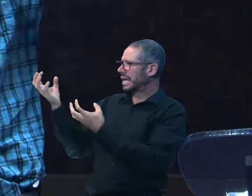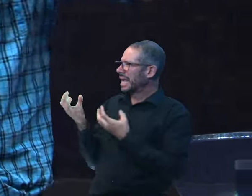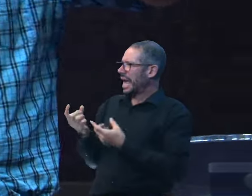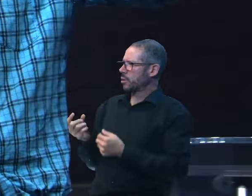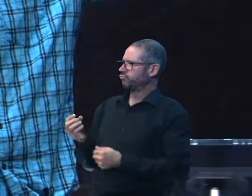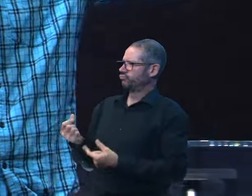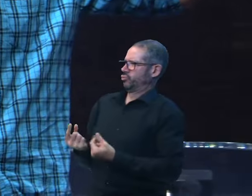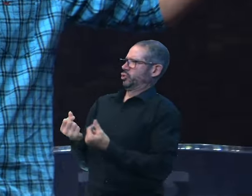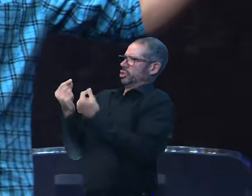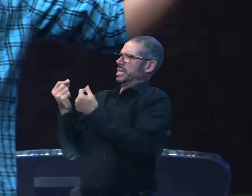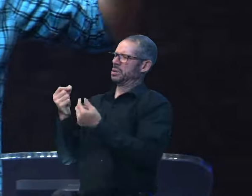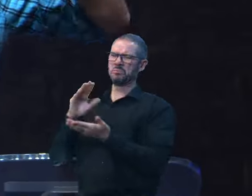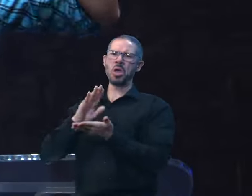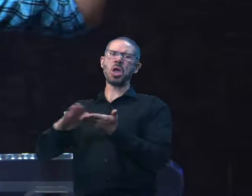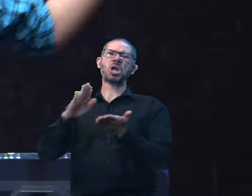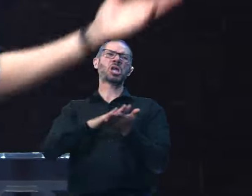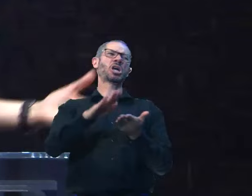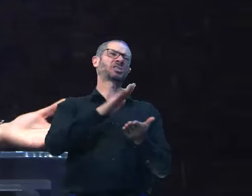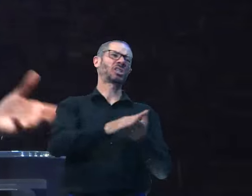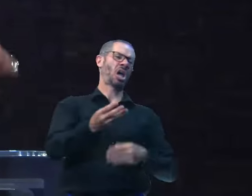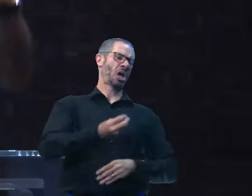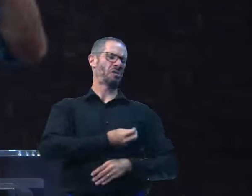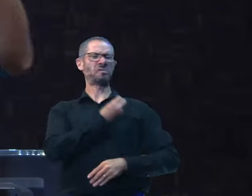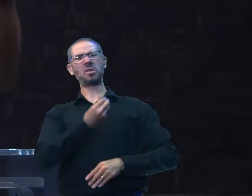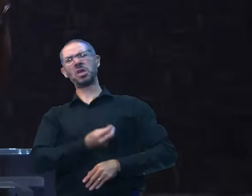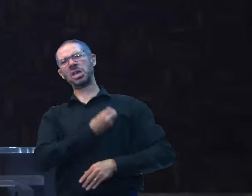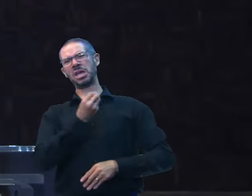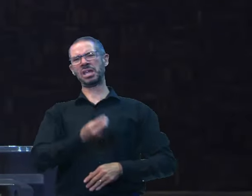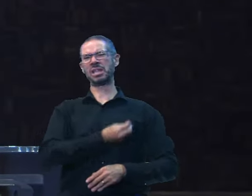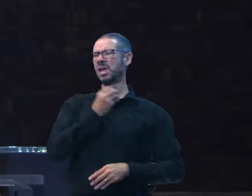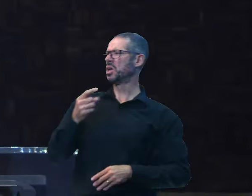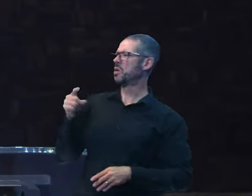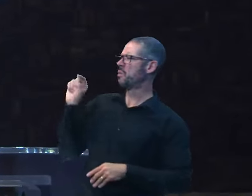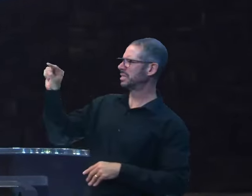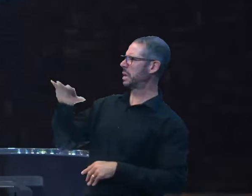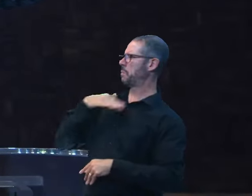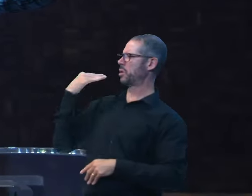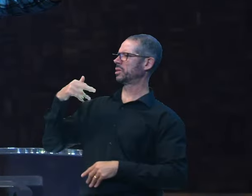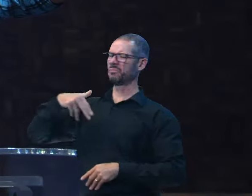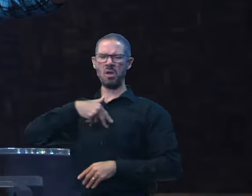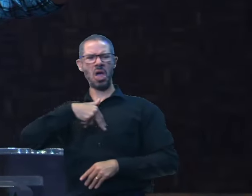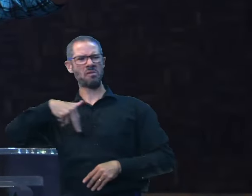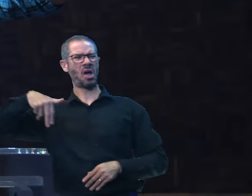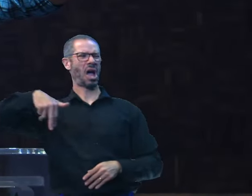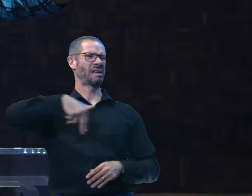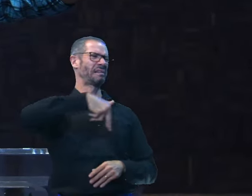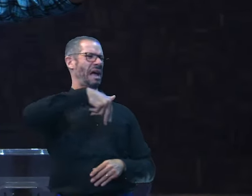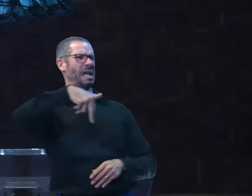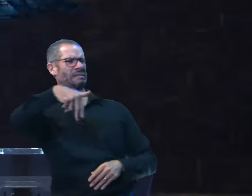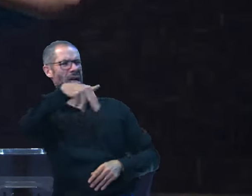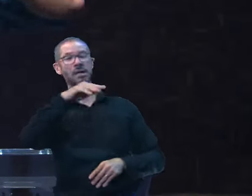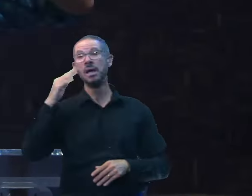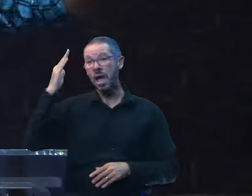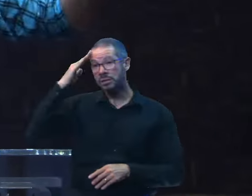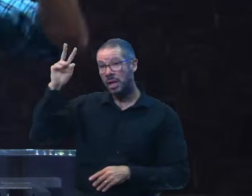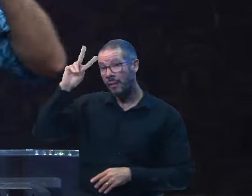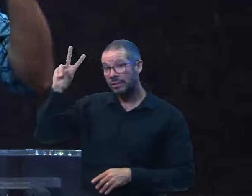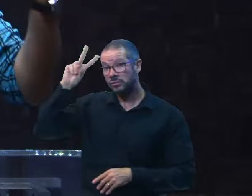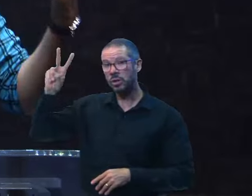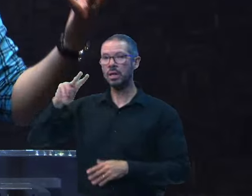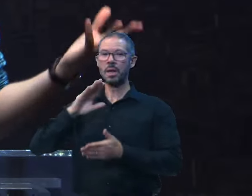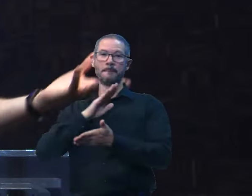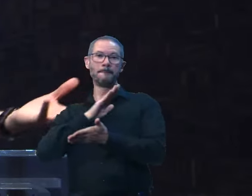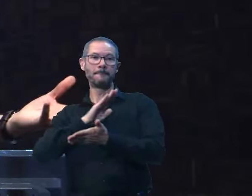na herança e eu vou gastar. Eu vou viver minha vida. Para mim você está morto. E ele vai. Você sabe a história, ele gasta